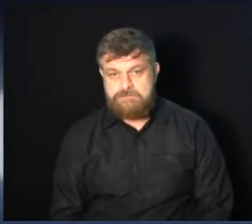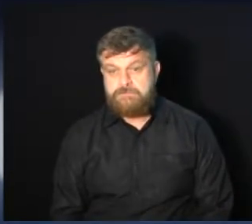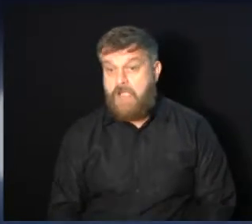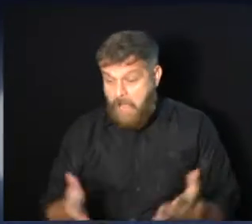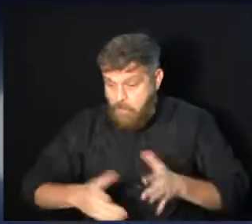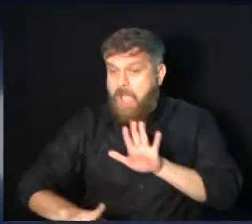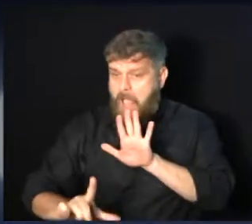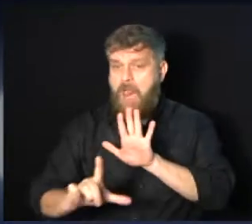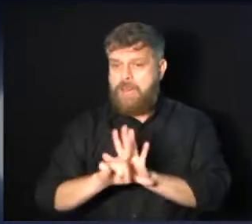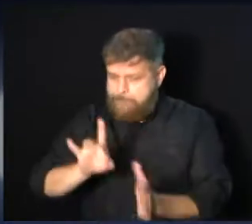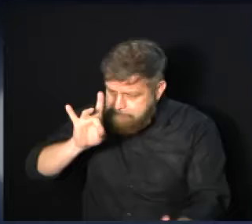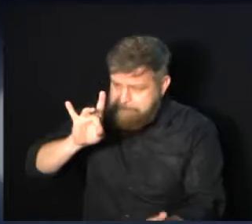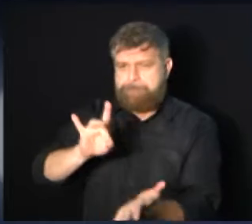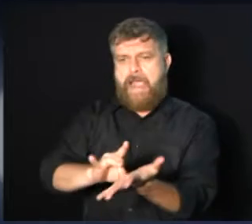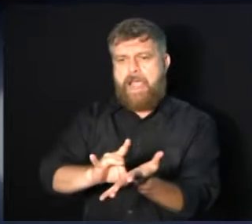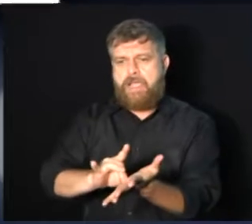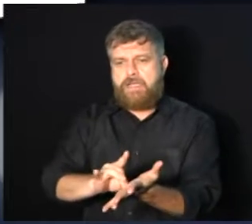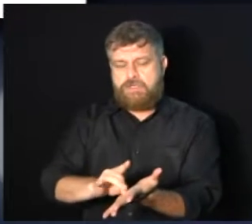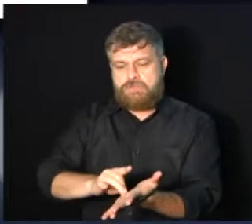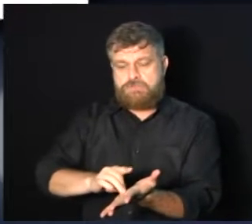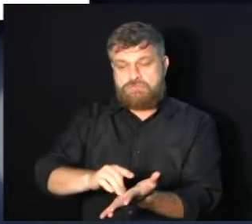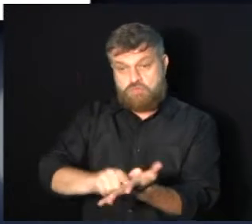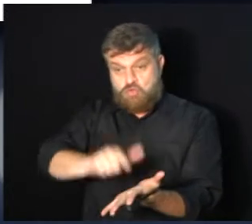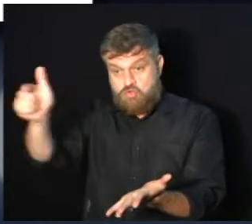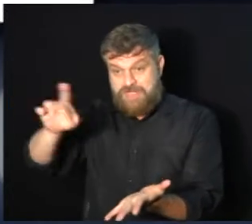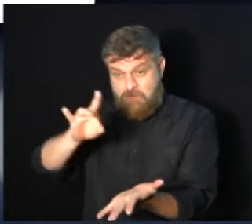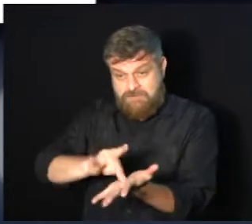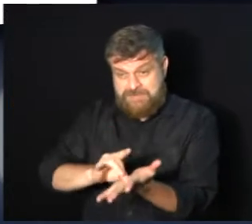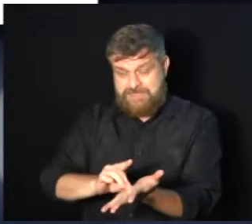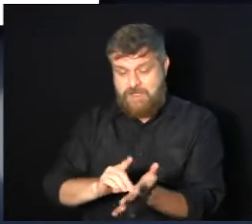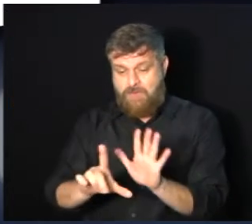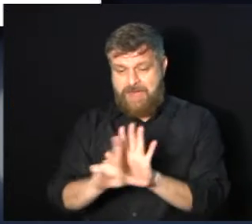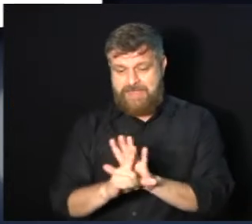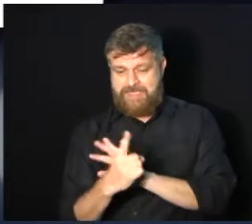Agora é lei. Foi publicada no Diário Oficial a Lei número